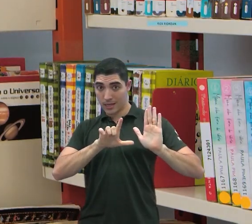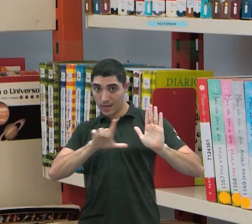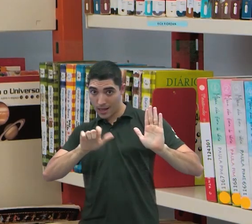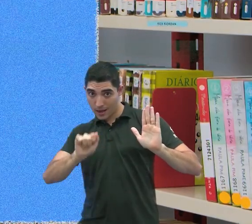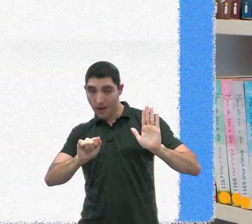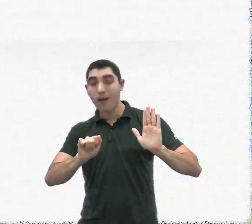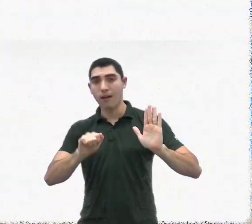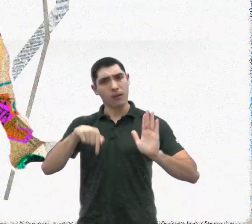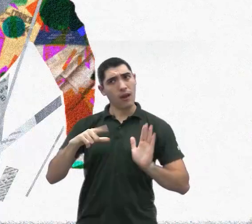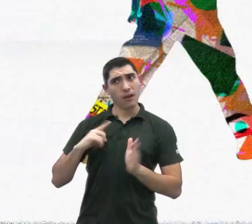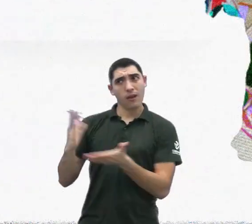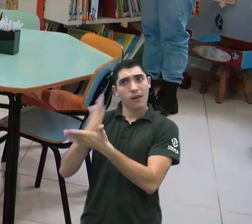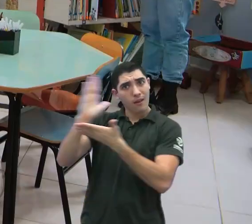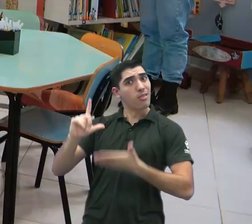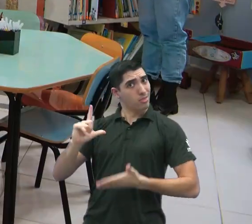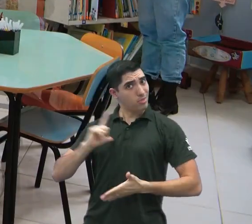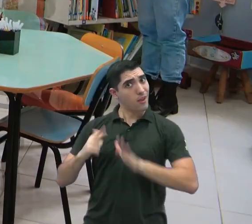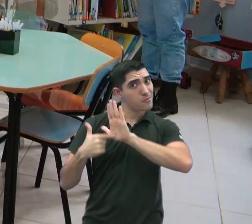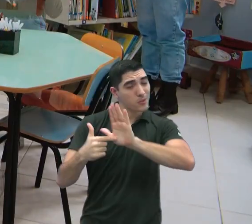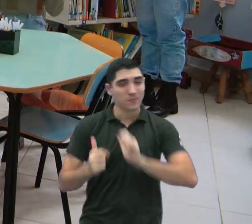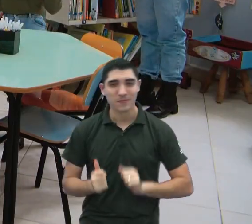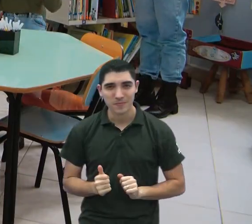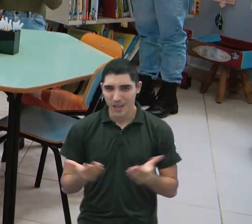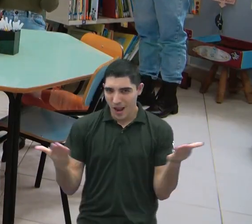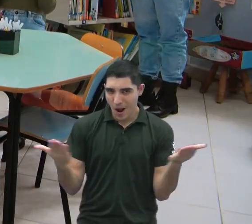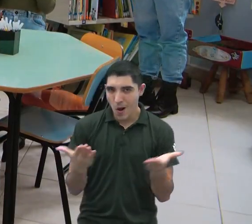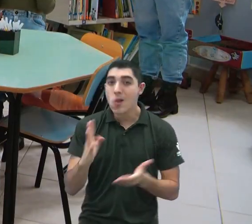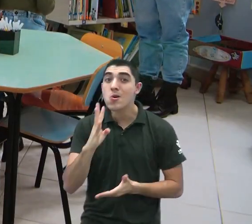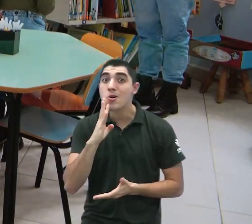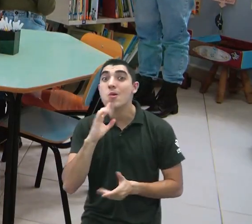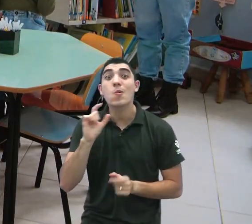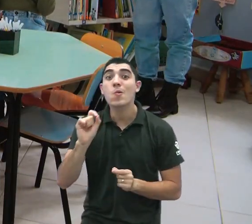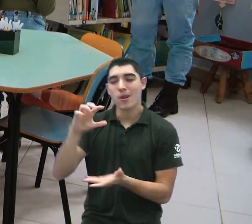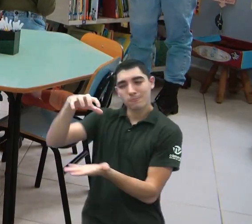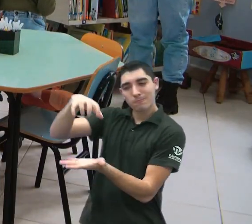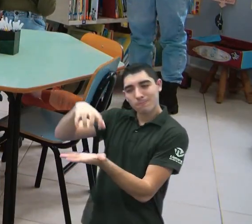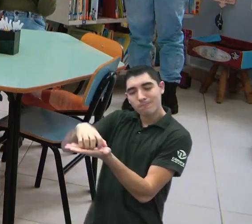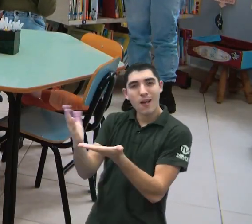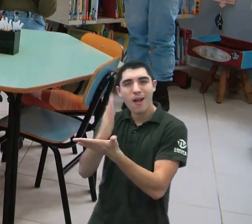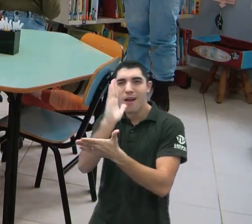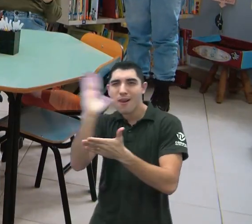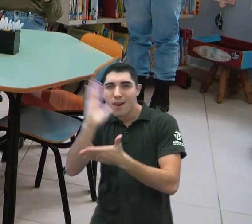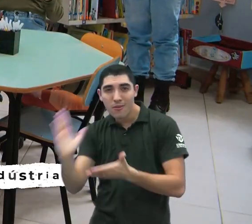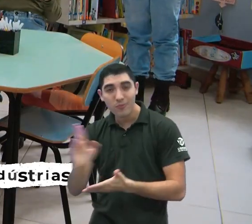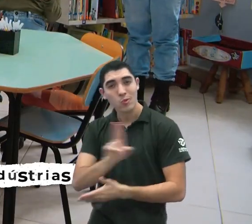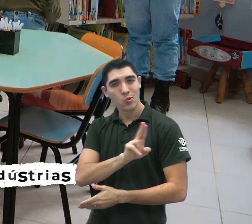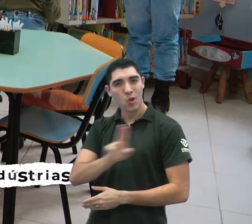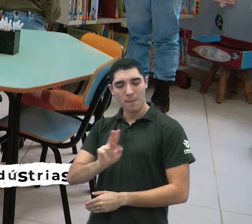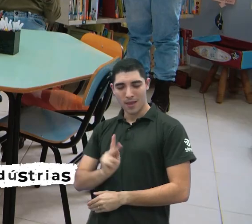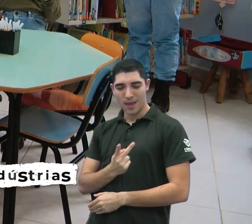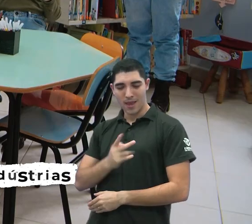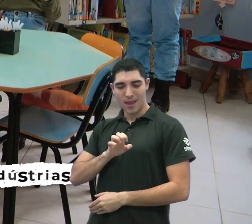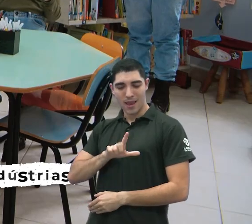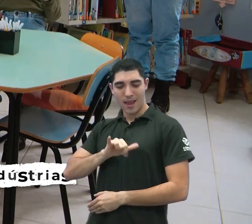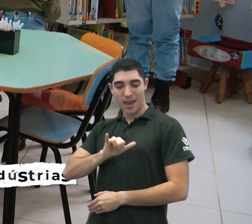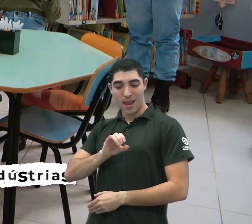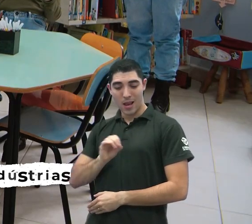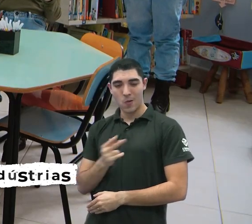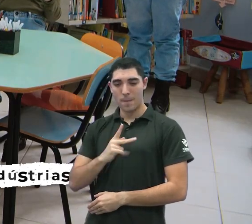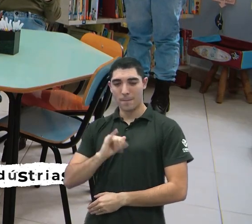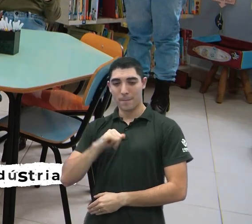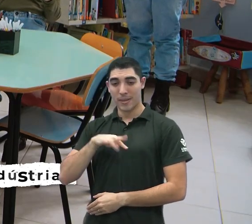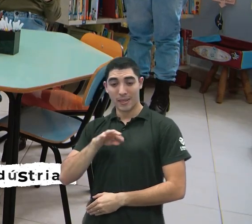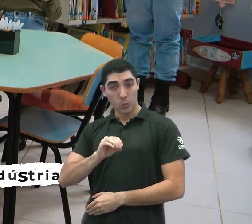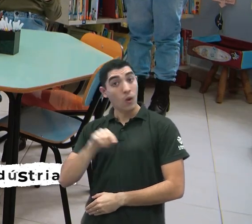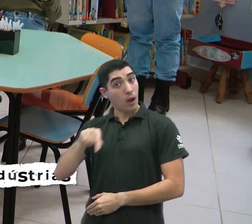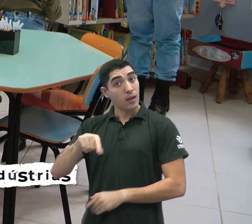biblioteca. E agora eu quero convidar você para conhecer mais um espaço da Biblioteca Hélio Pinto, a